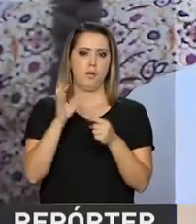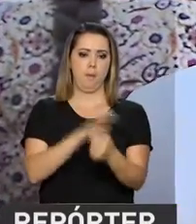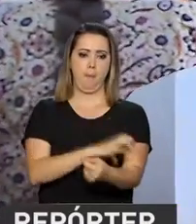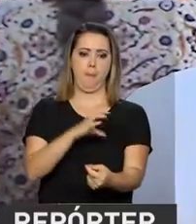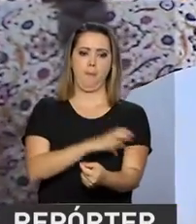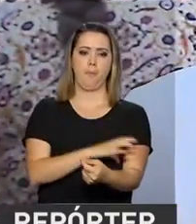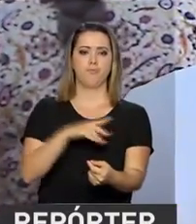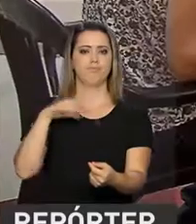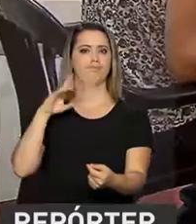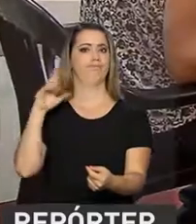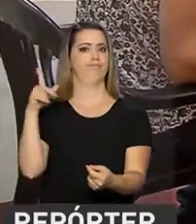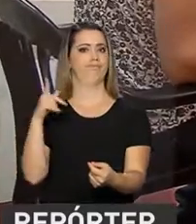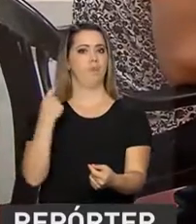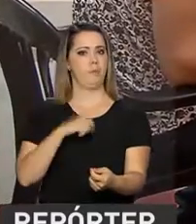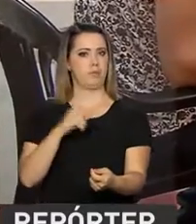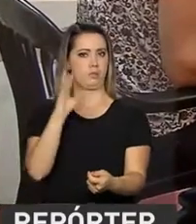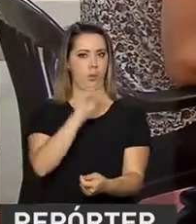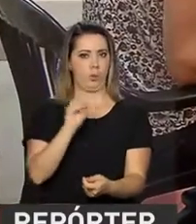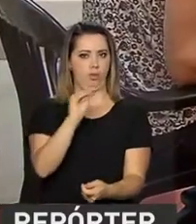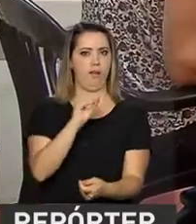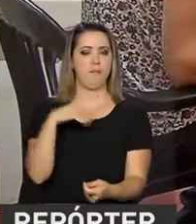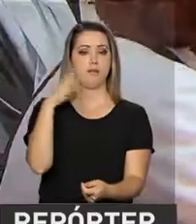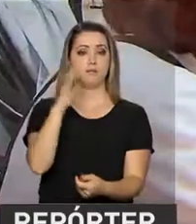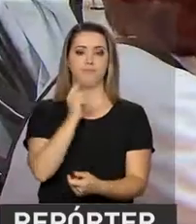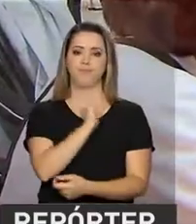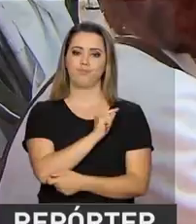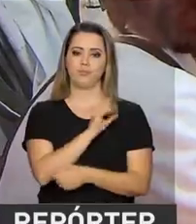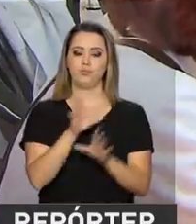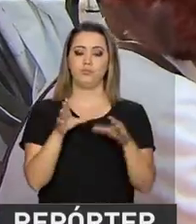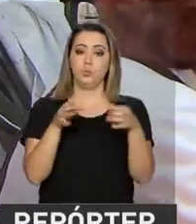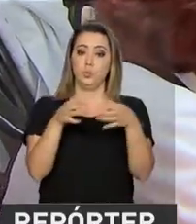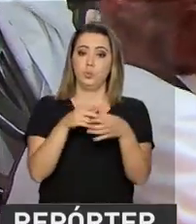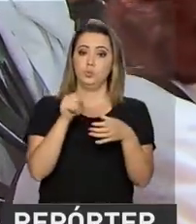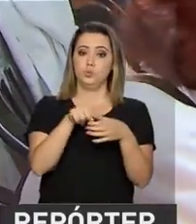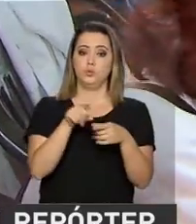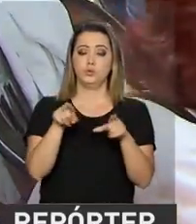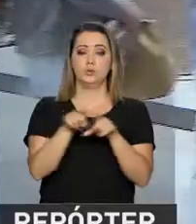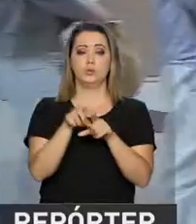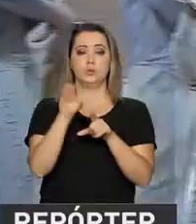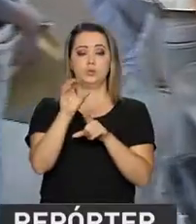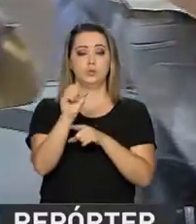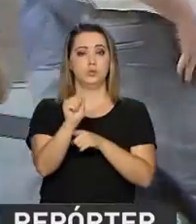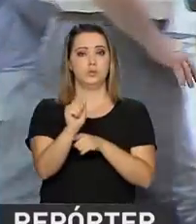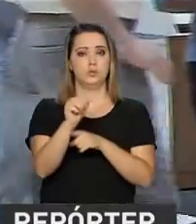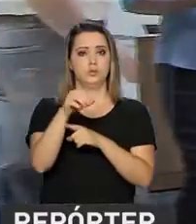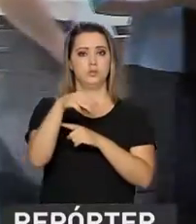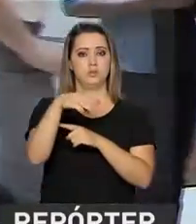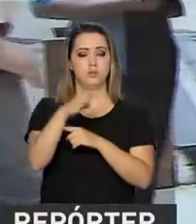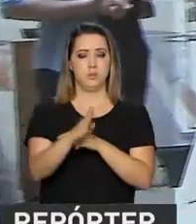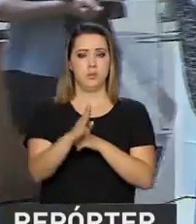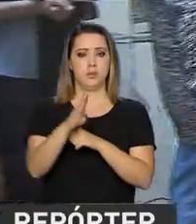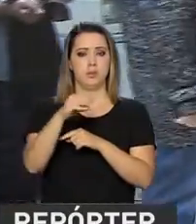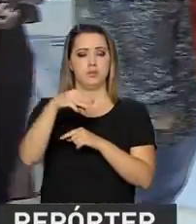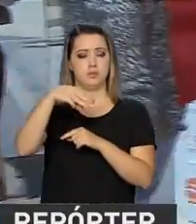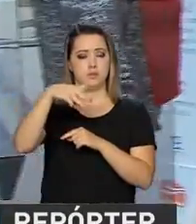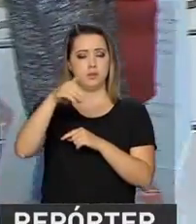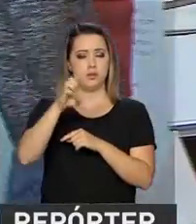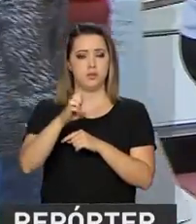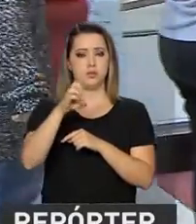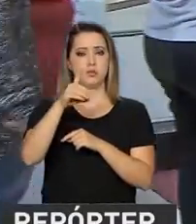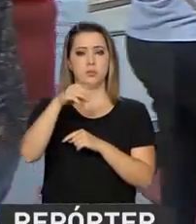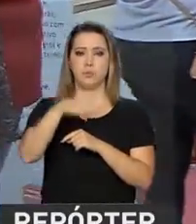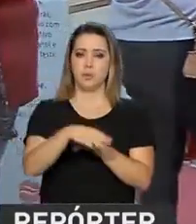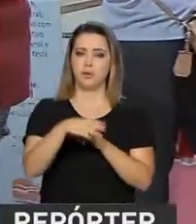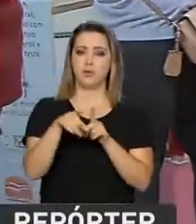me cuidar mais a ação da sociedade brasileira de endocrinologia e metabologia faz parte do dia nacional de combate ao colesterol